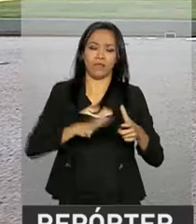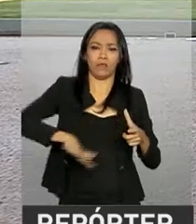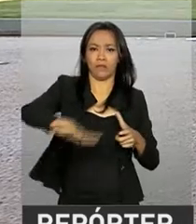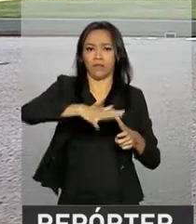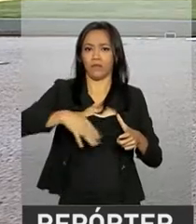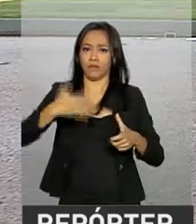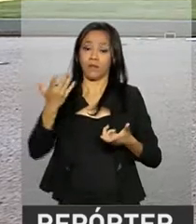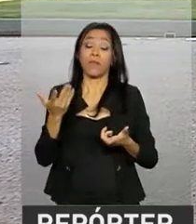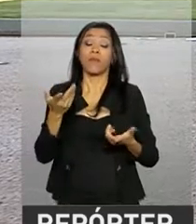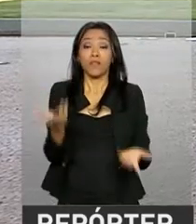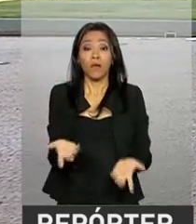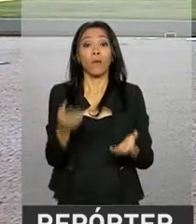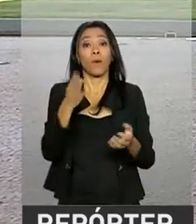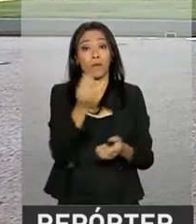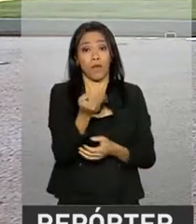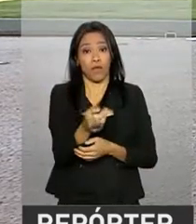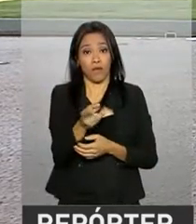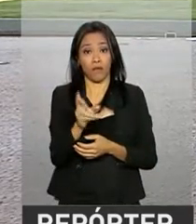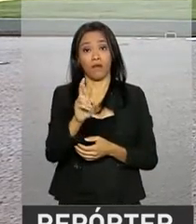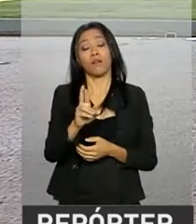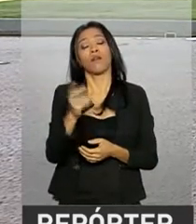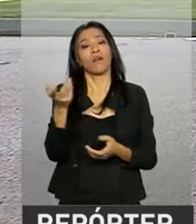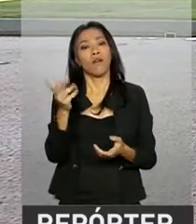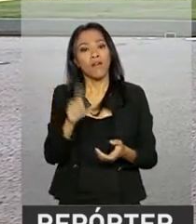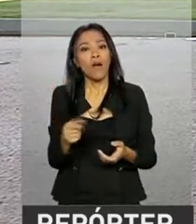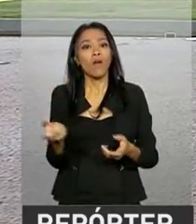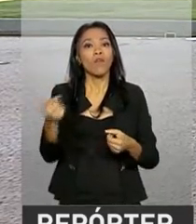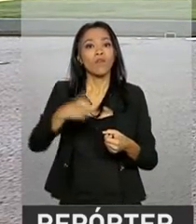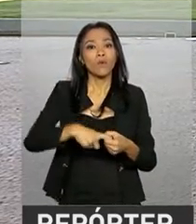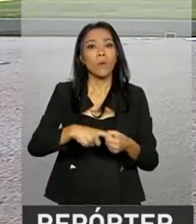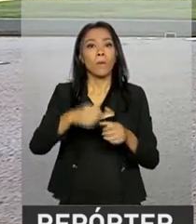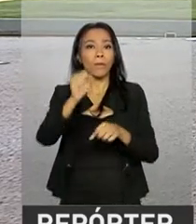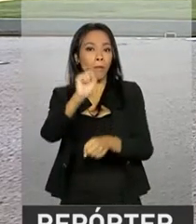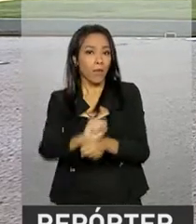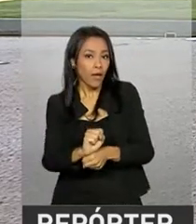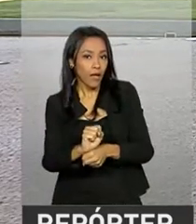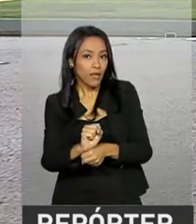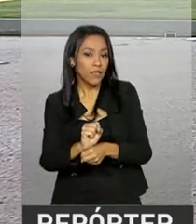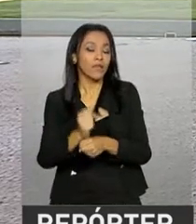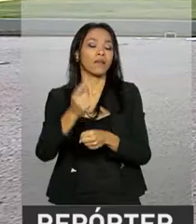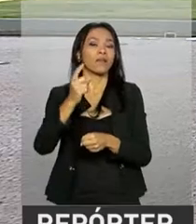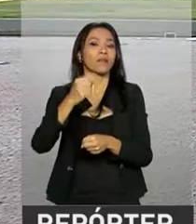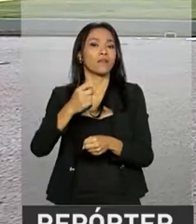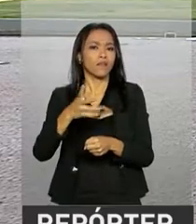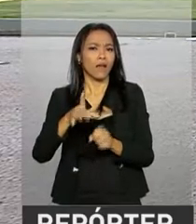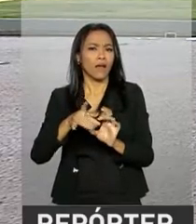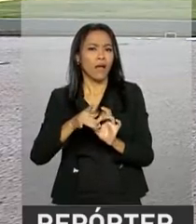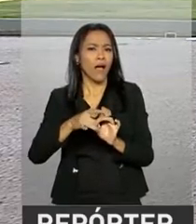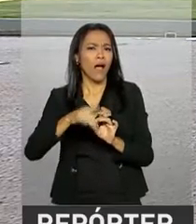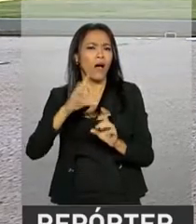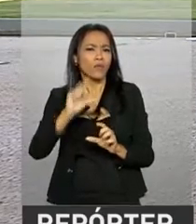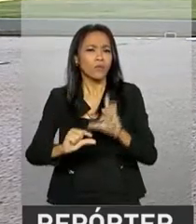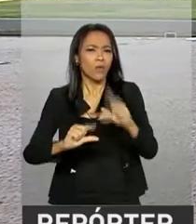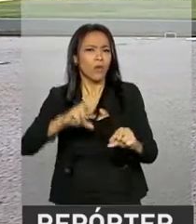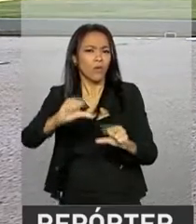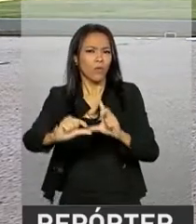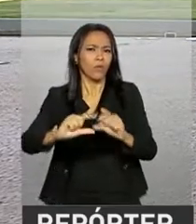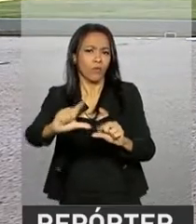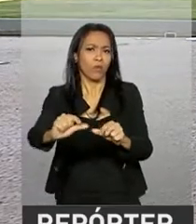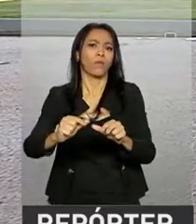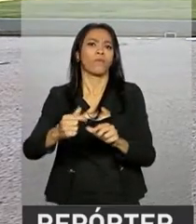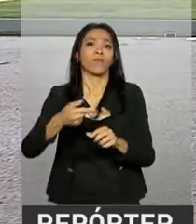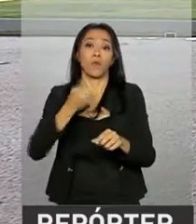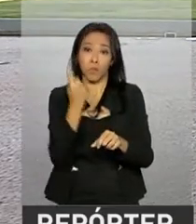na BR-163 ele flui através do sistema pare e siga, ou seja, o tráfego é liberado de maneira alternada, primeiramente